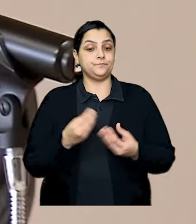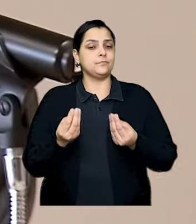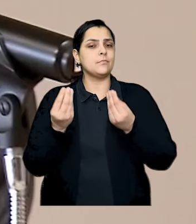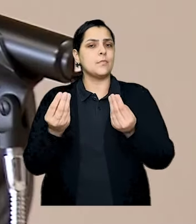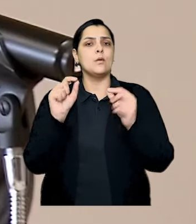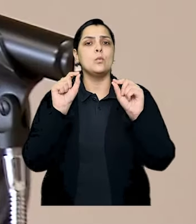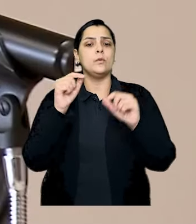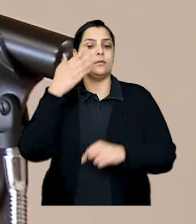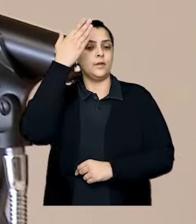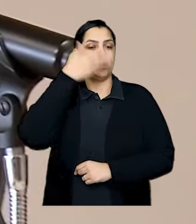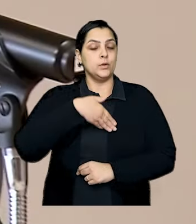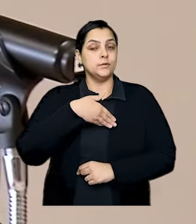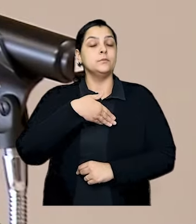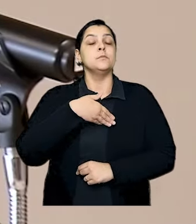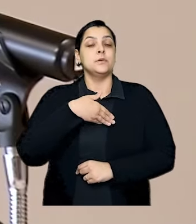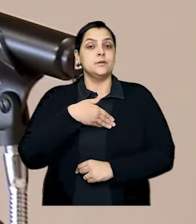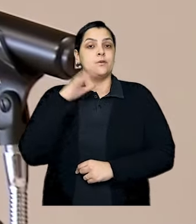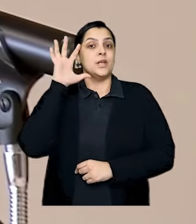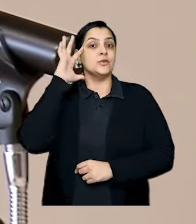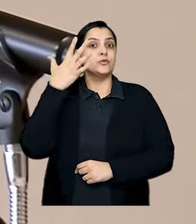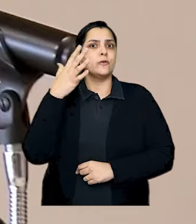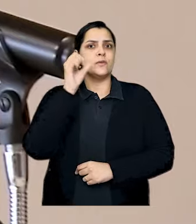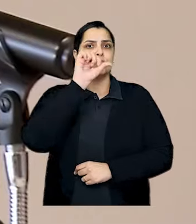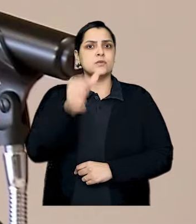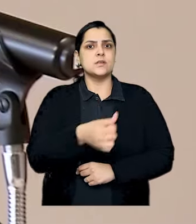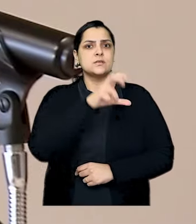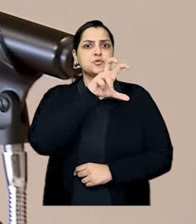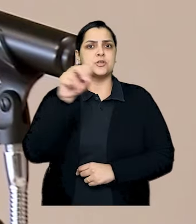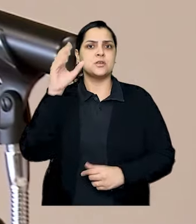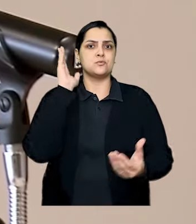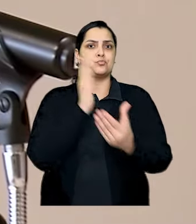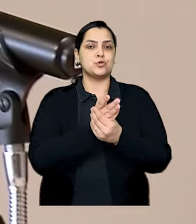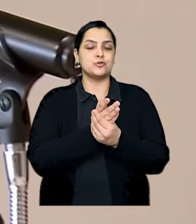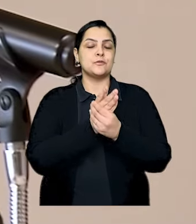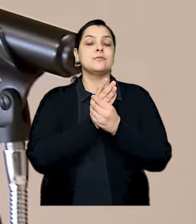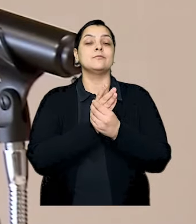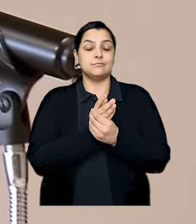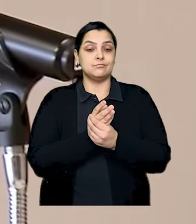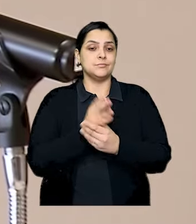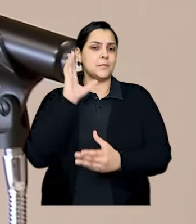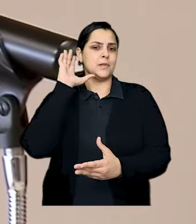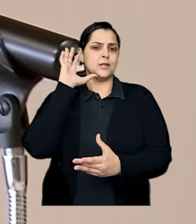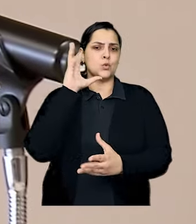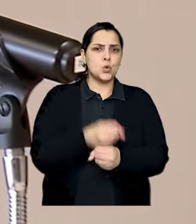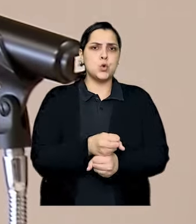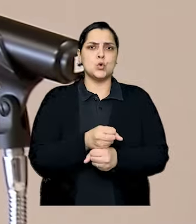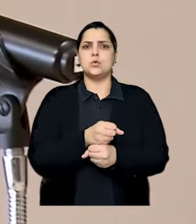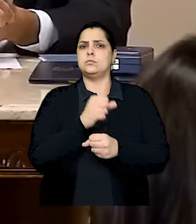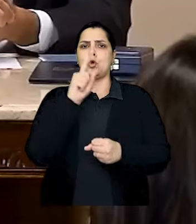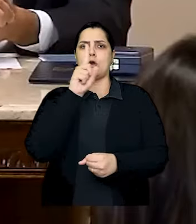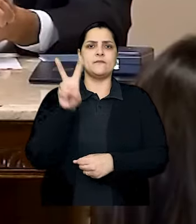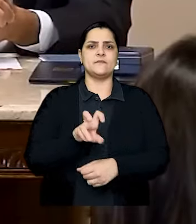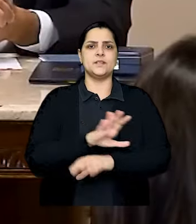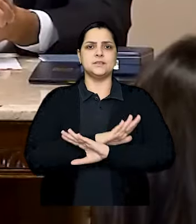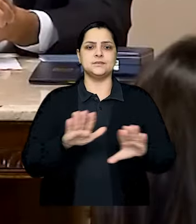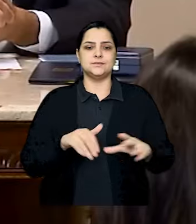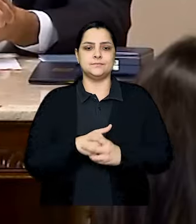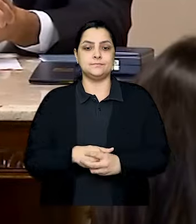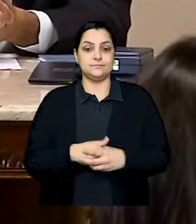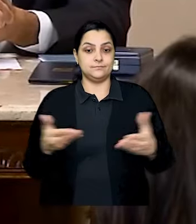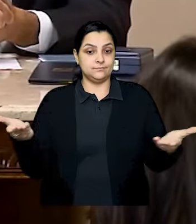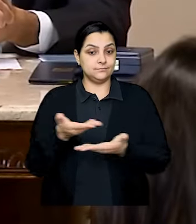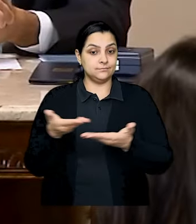que a condecoração é um reconhecimento pela resolução de 6.500 processos trabalhistas de uma só vez hoje